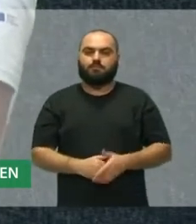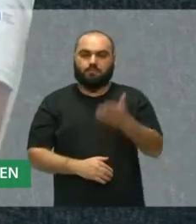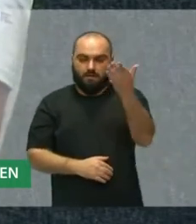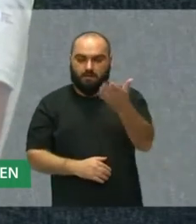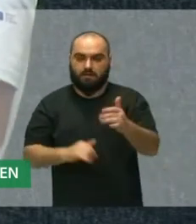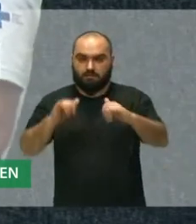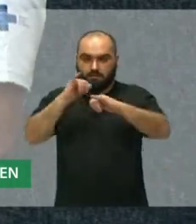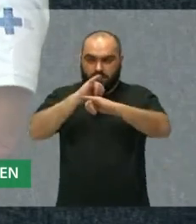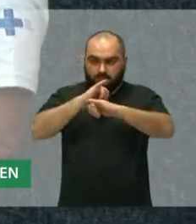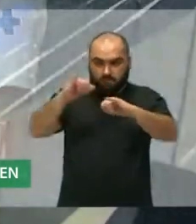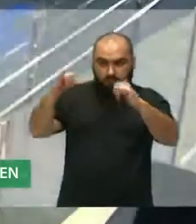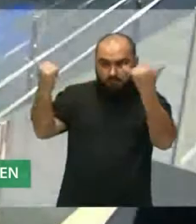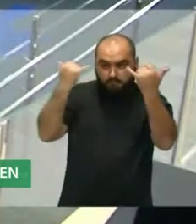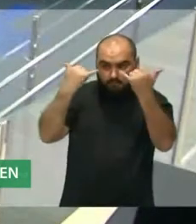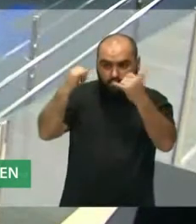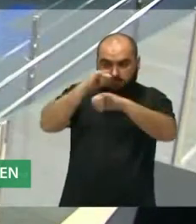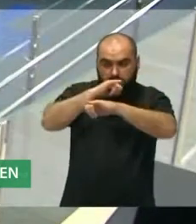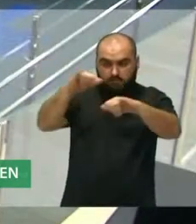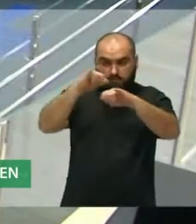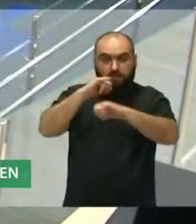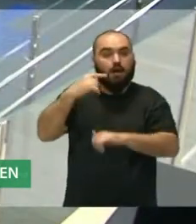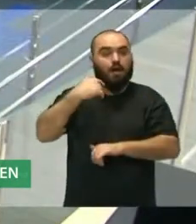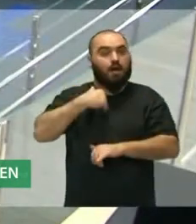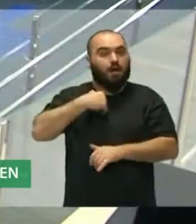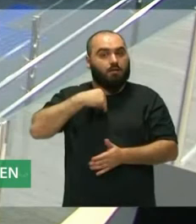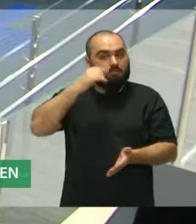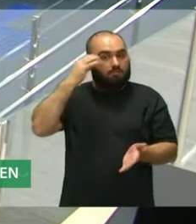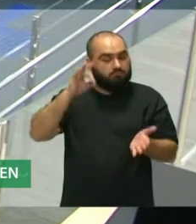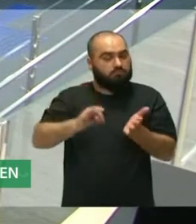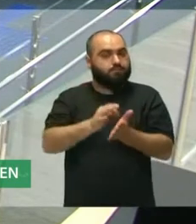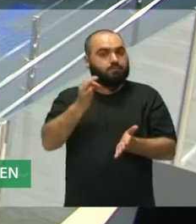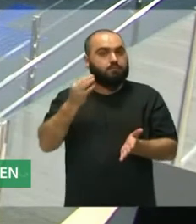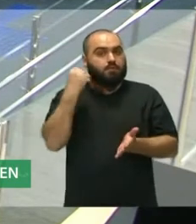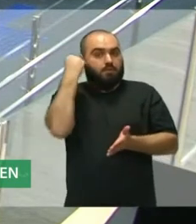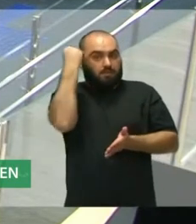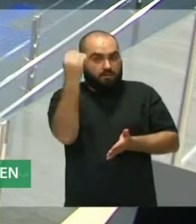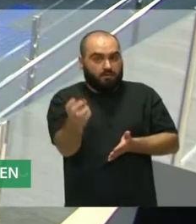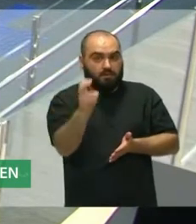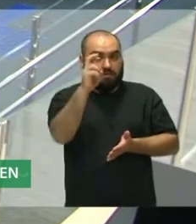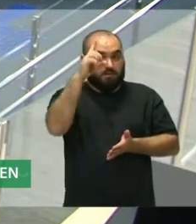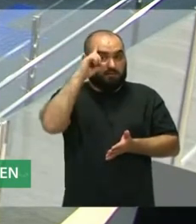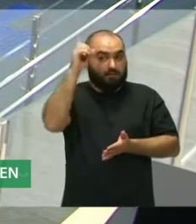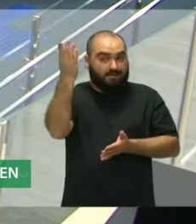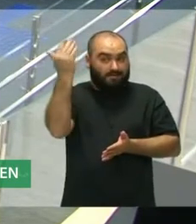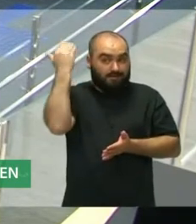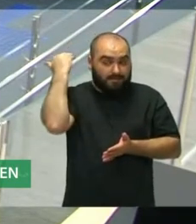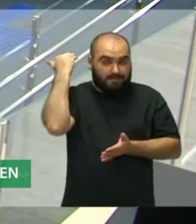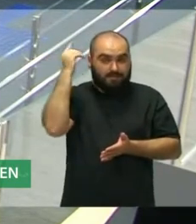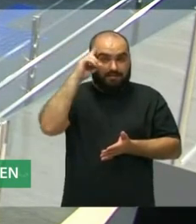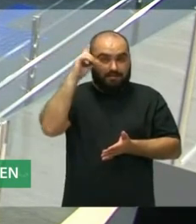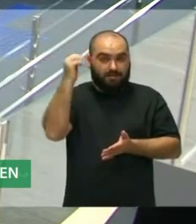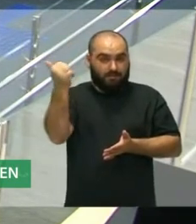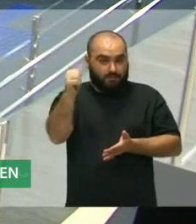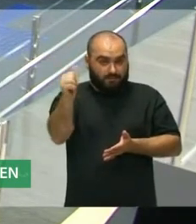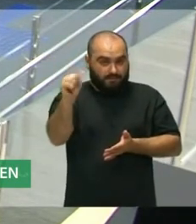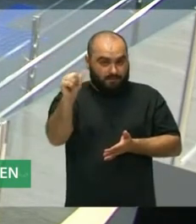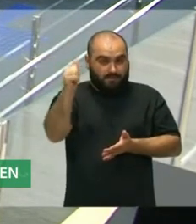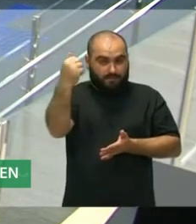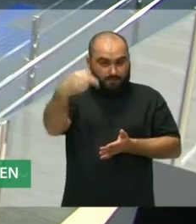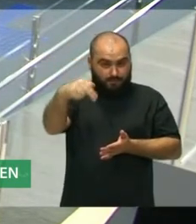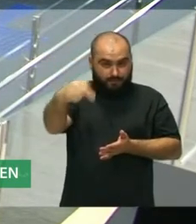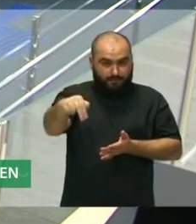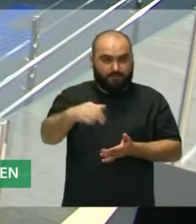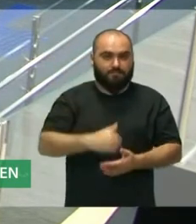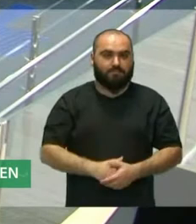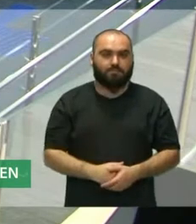já deve ter recebido, pelo menos eu confirmei aqui, foi encaminhado há 5 dias atrás, no dia 11 de novembro,